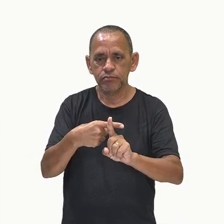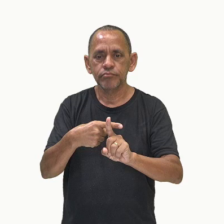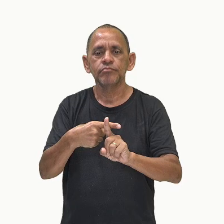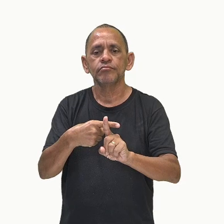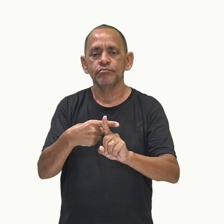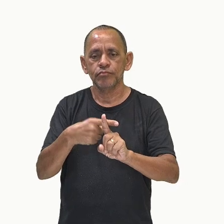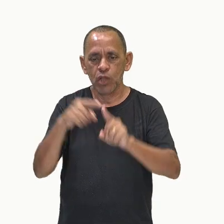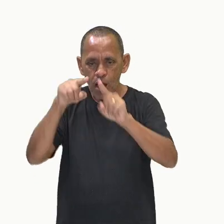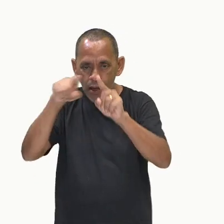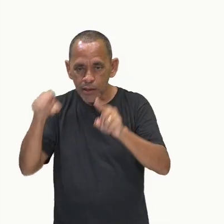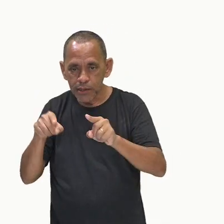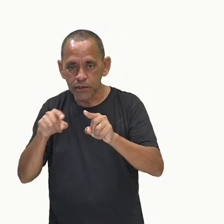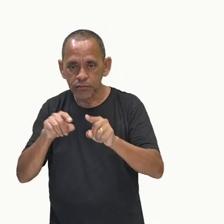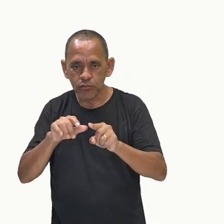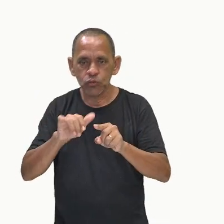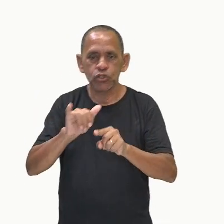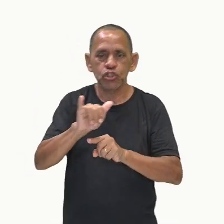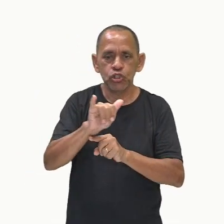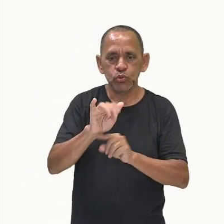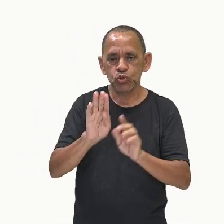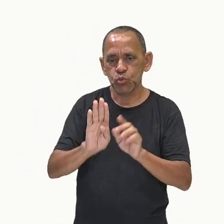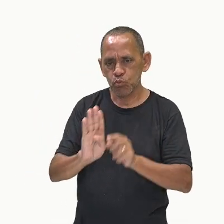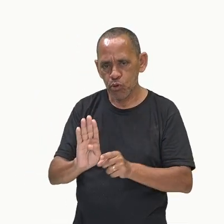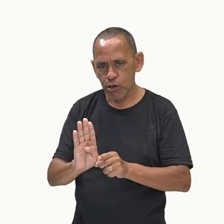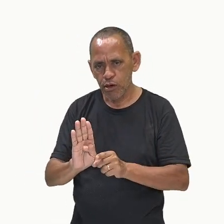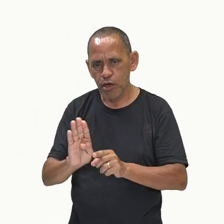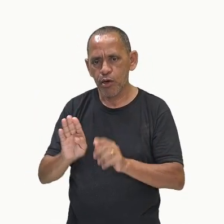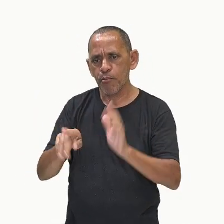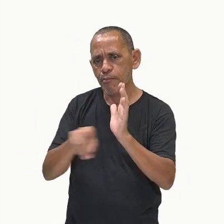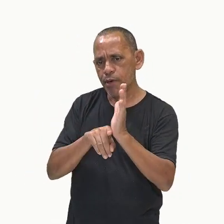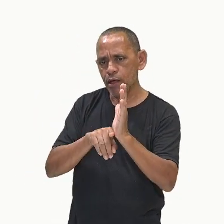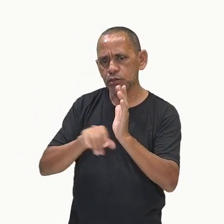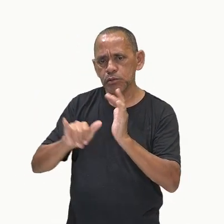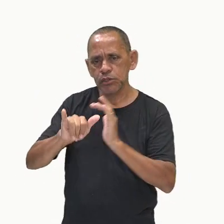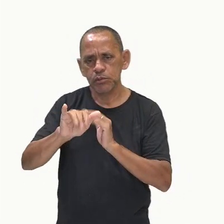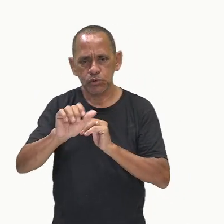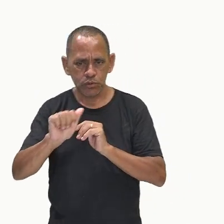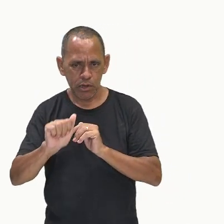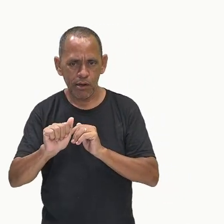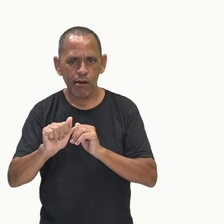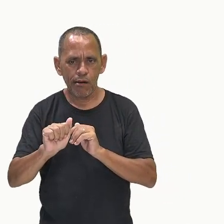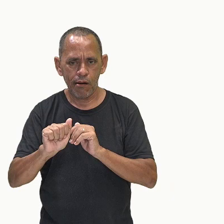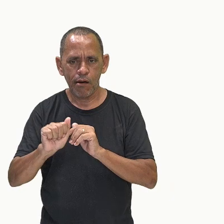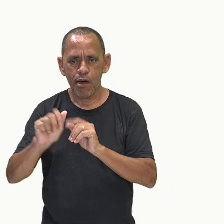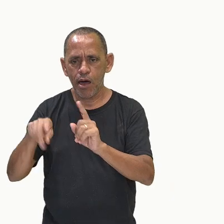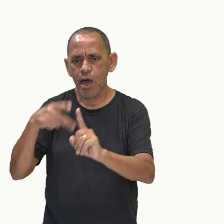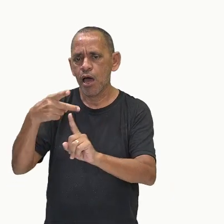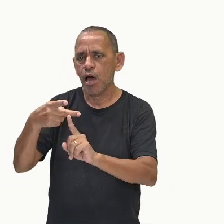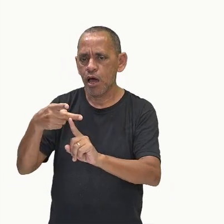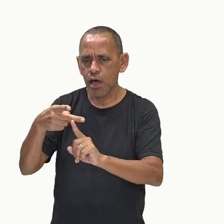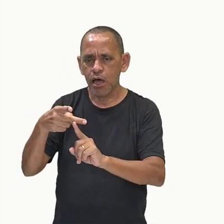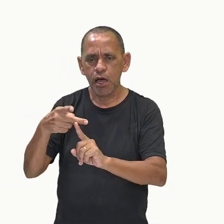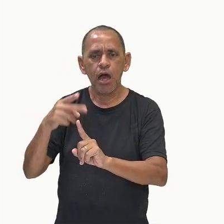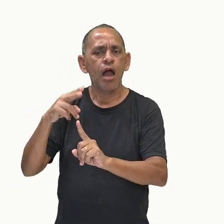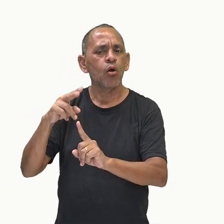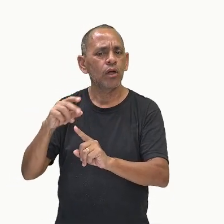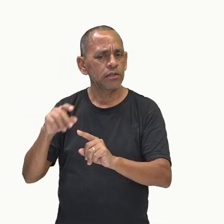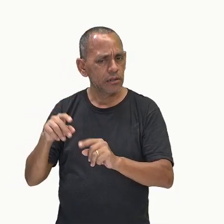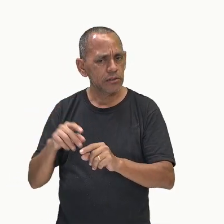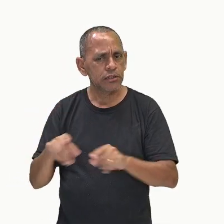mais y índice b menos y índice